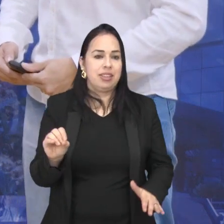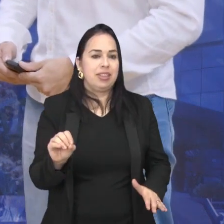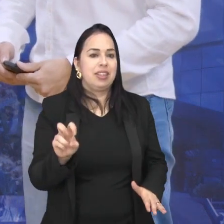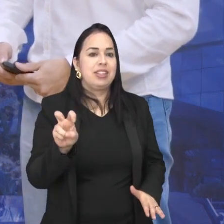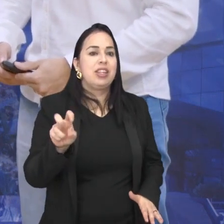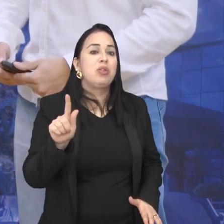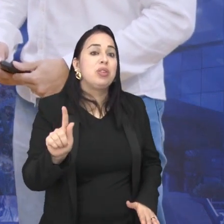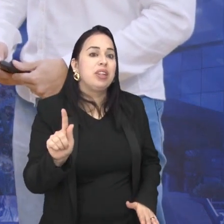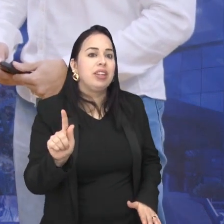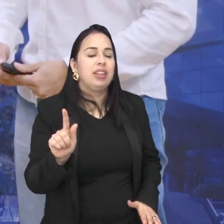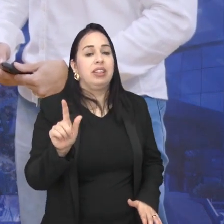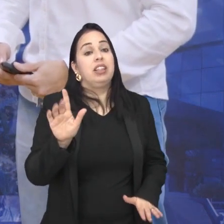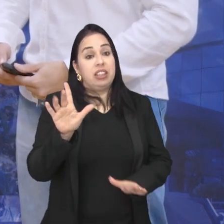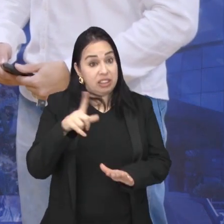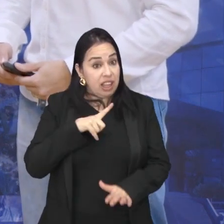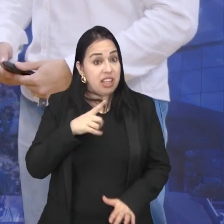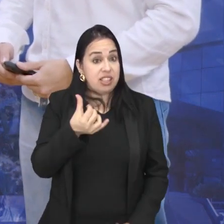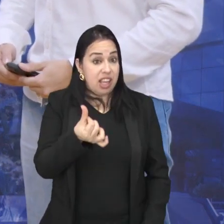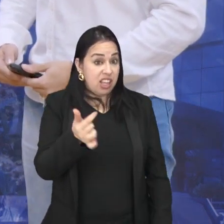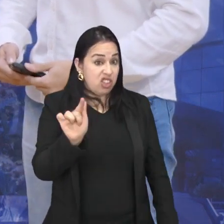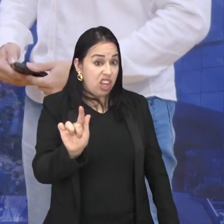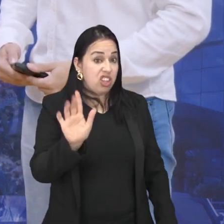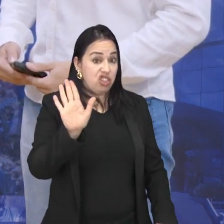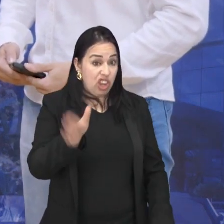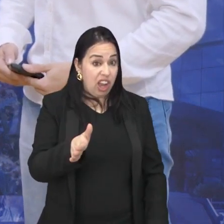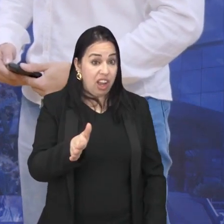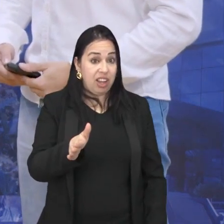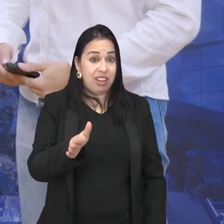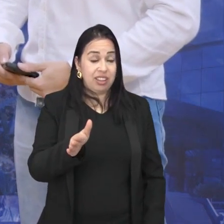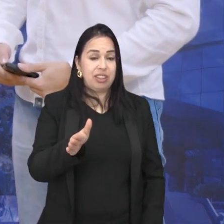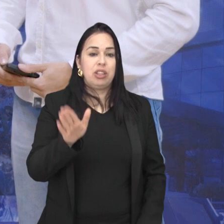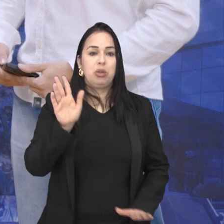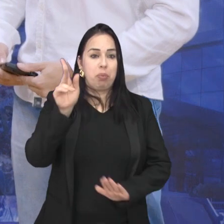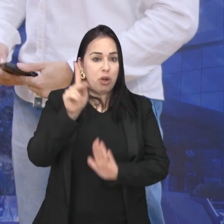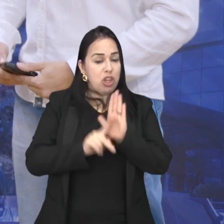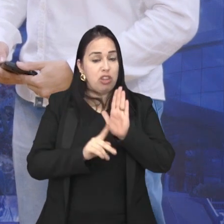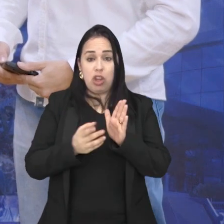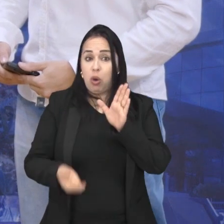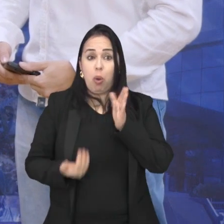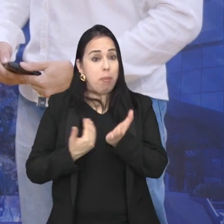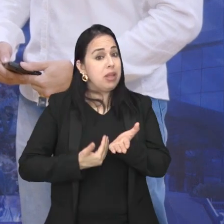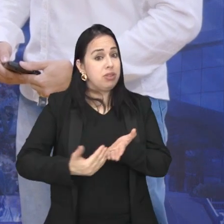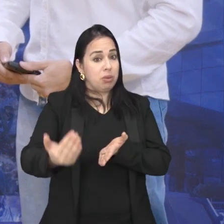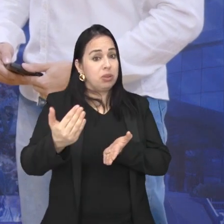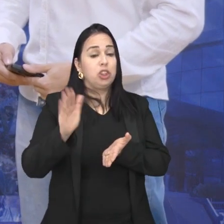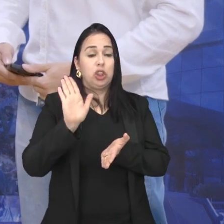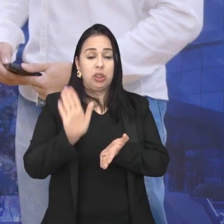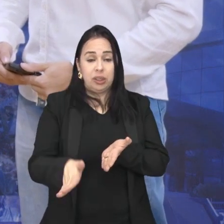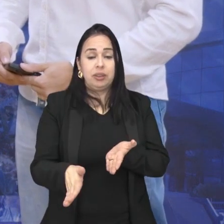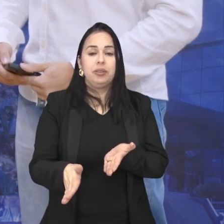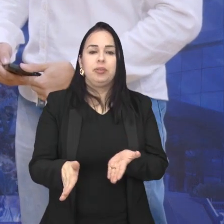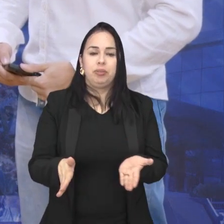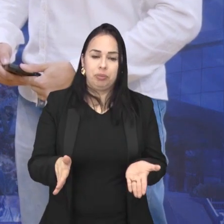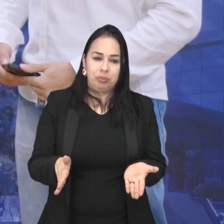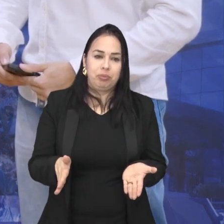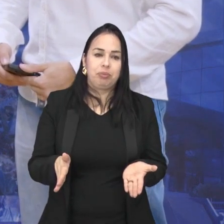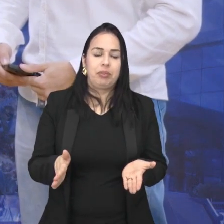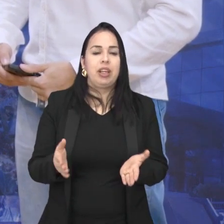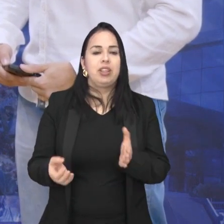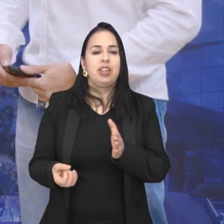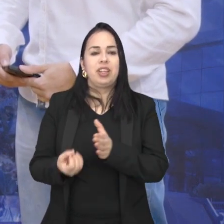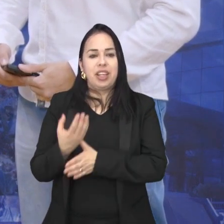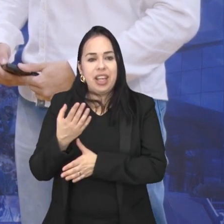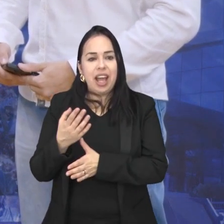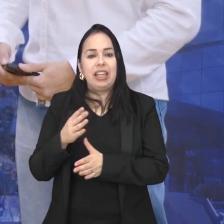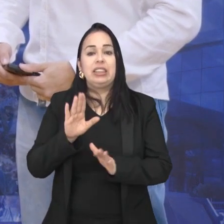5G, mas já existe a 6G, a tecnologia 5G já está, o projeto já está em andamento. né? Que a